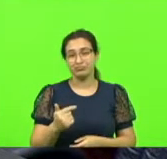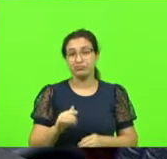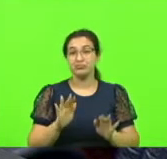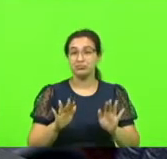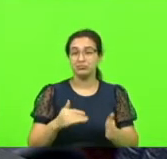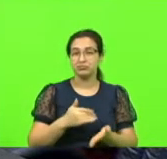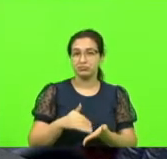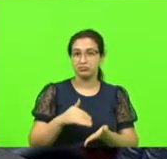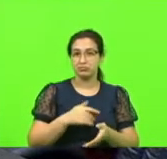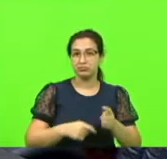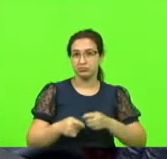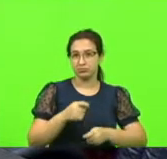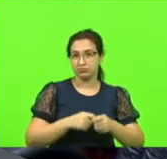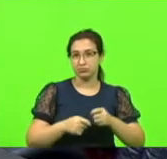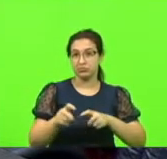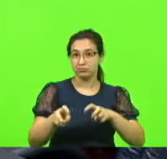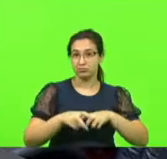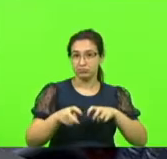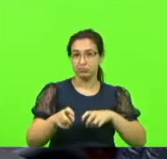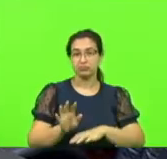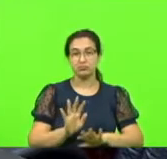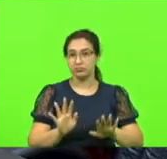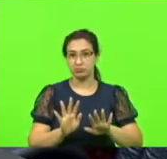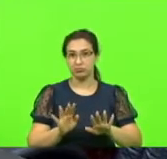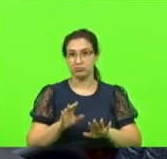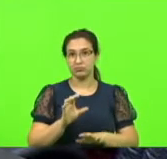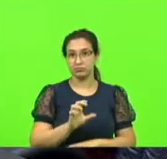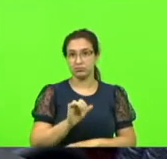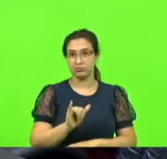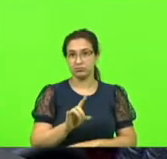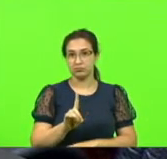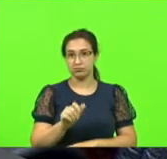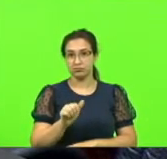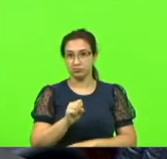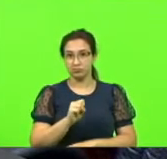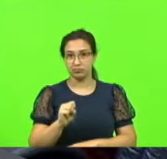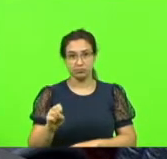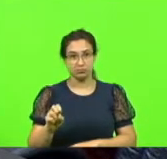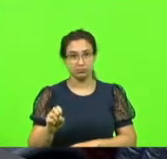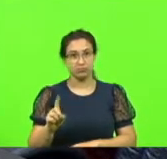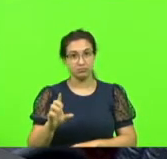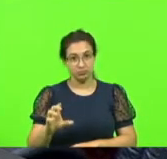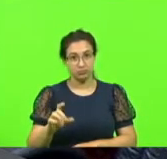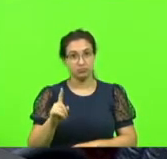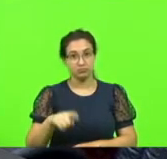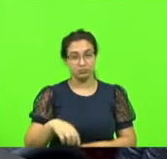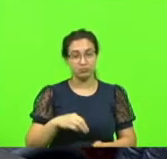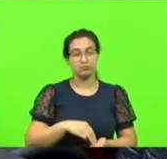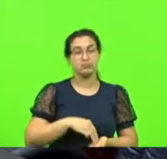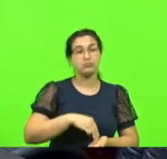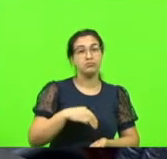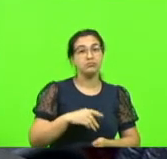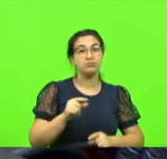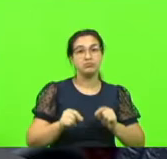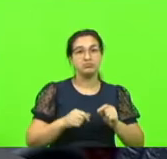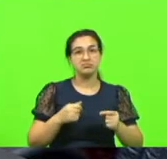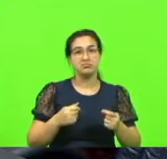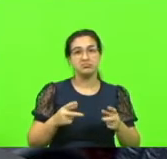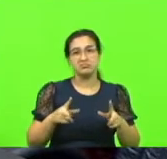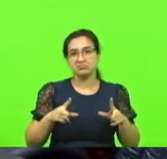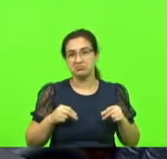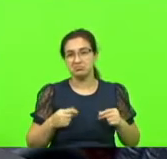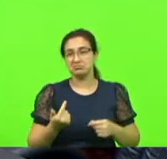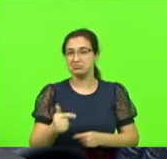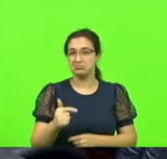da Agricultura, e sim a SIDASC. Então é uma moção que, independentemente do mérito dela, que também